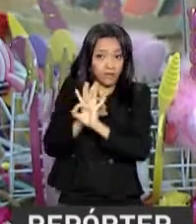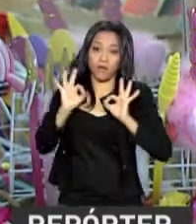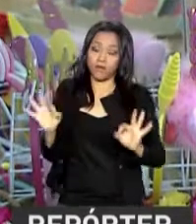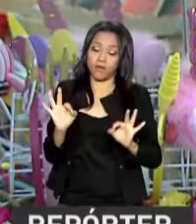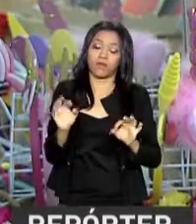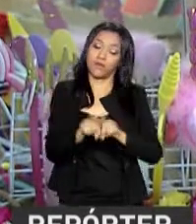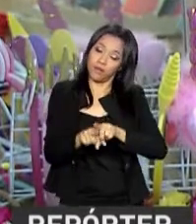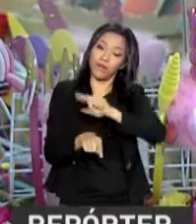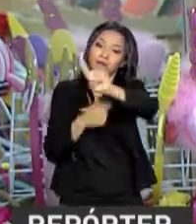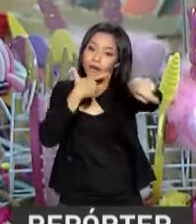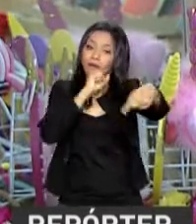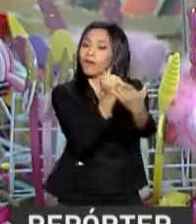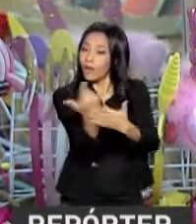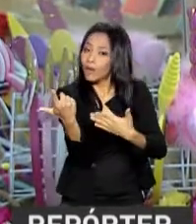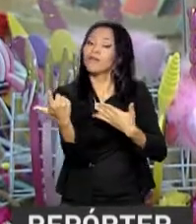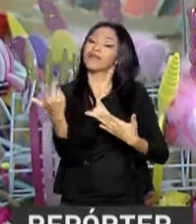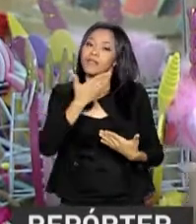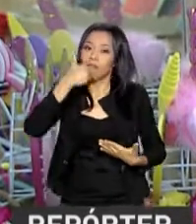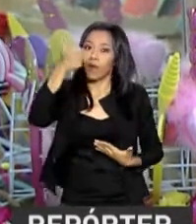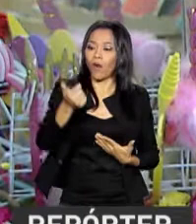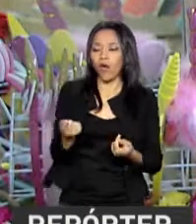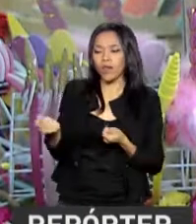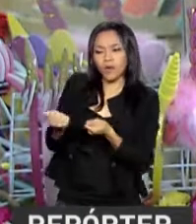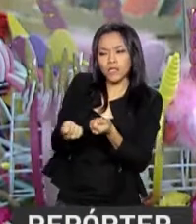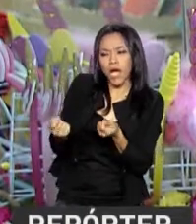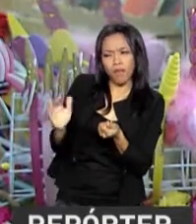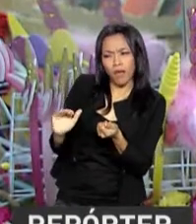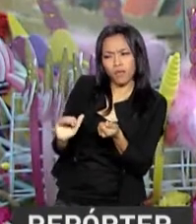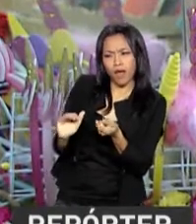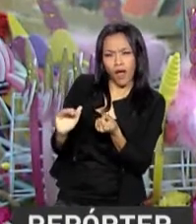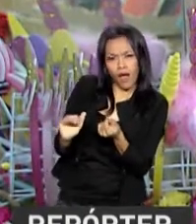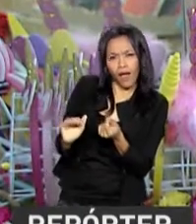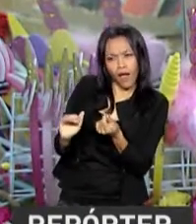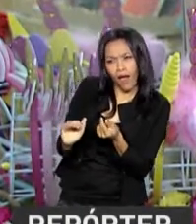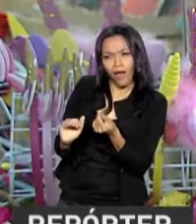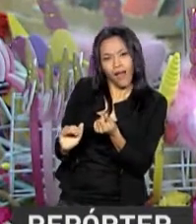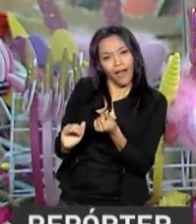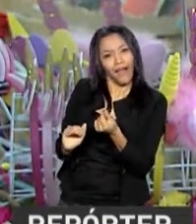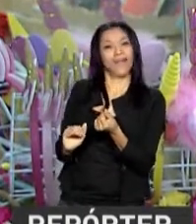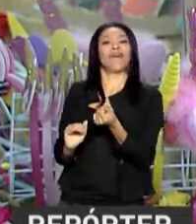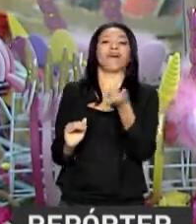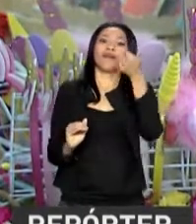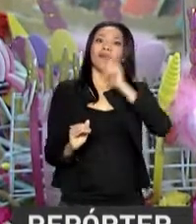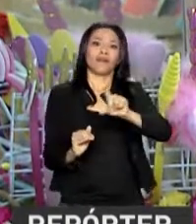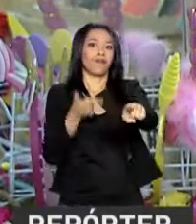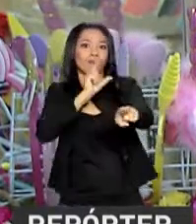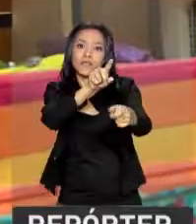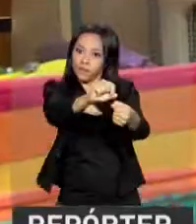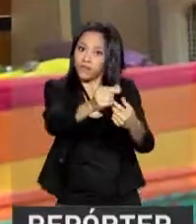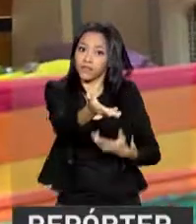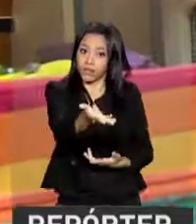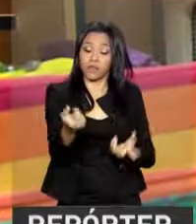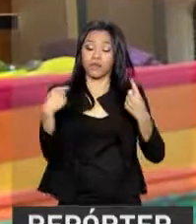que ele vai ter um poder maior de briga na hora de de de negociar mesmo ele vai ter um poder na mão